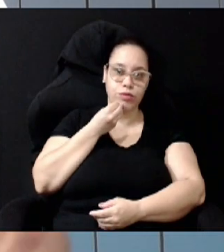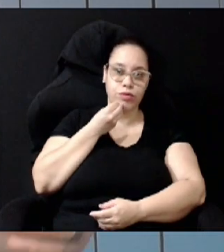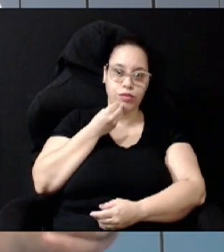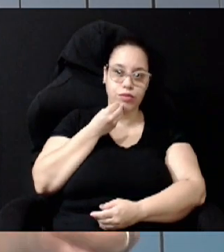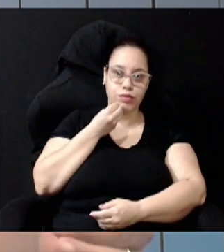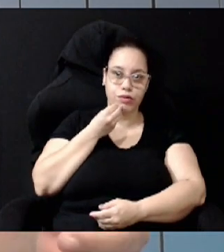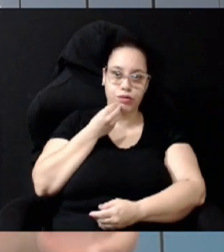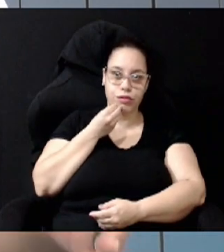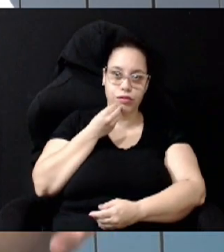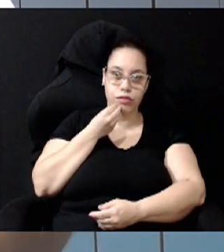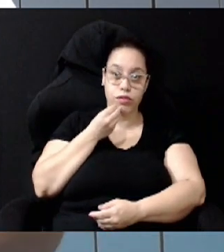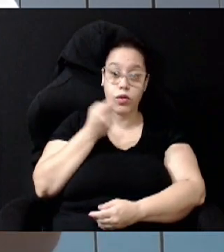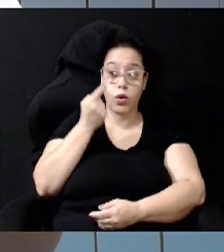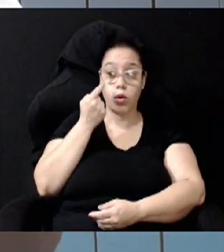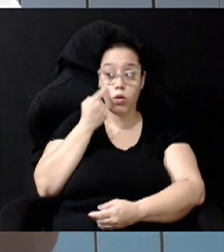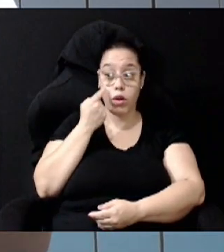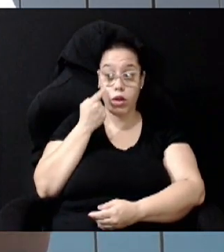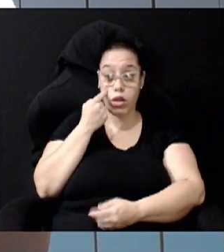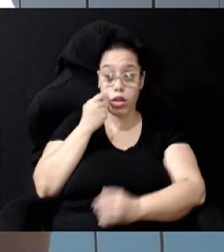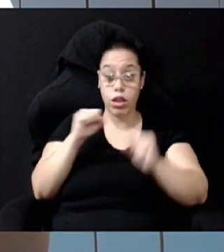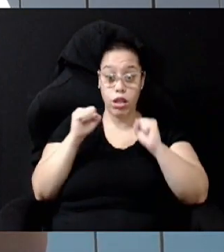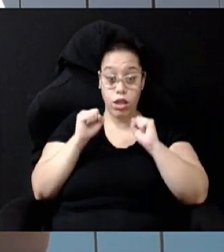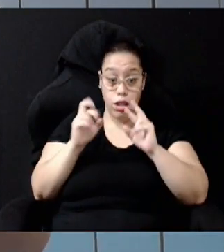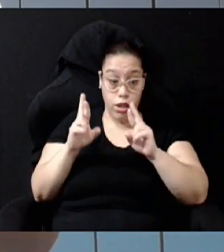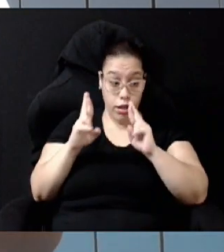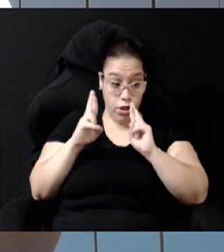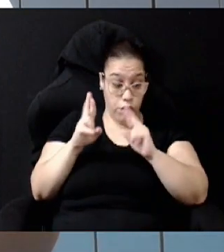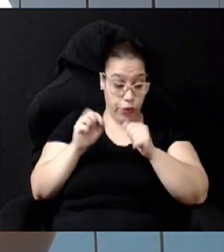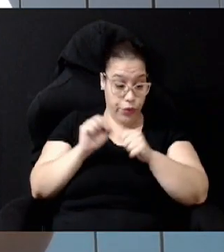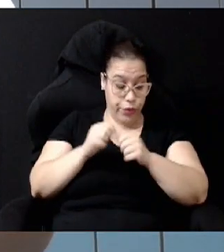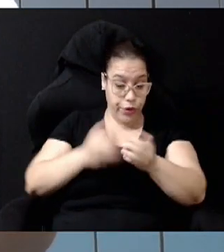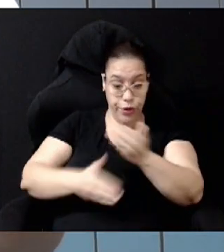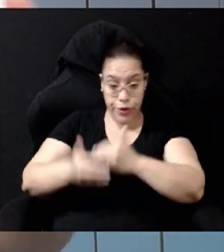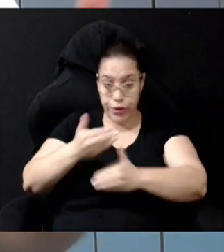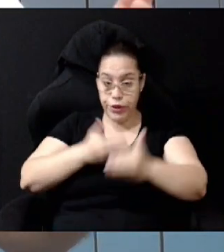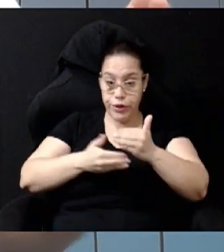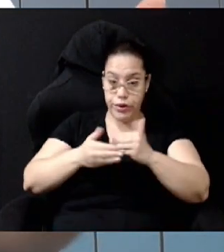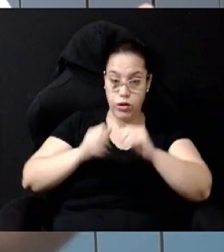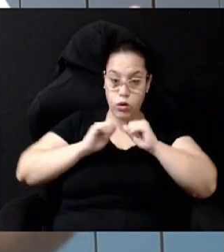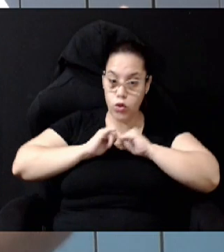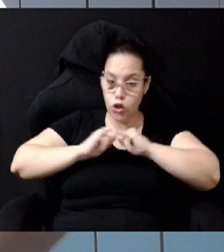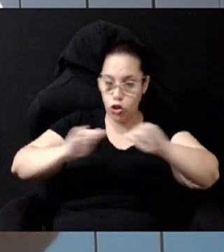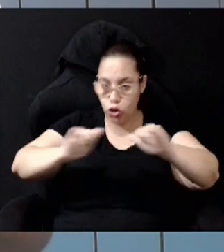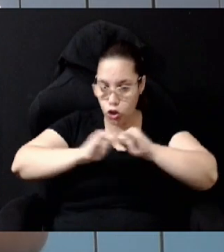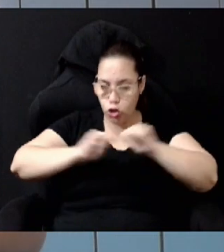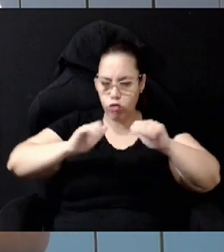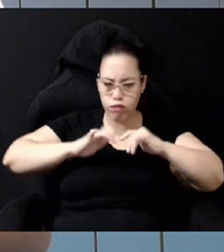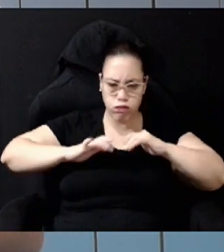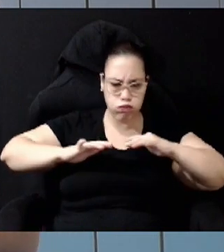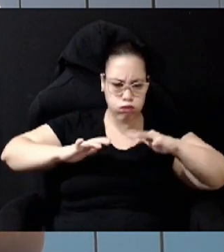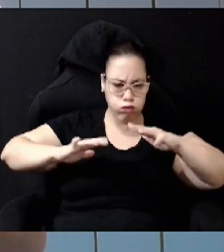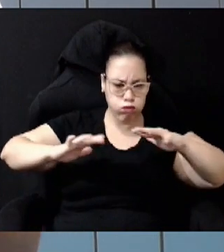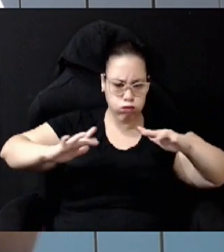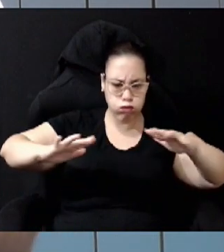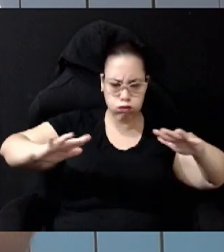revendo. Agora, espero que seja feito um processo de divulgação e as entidades, a